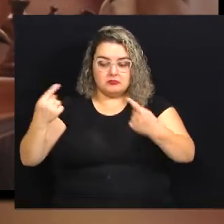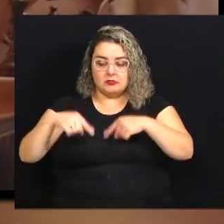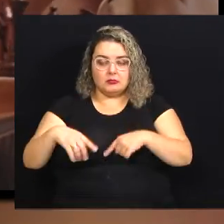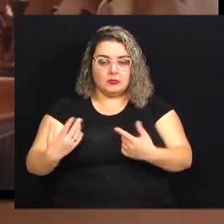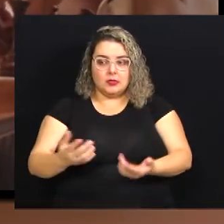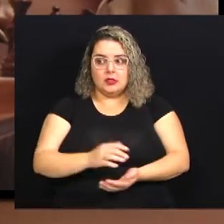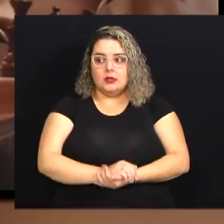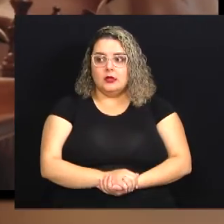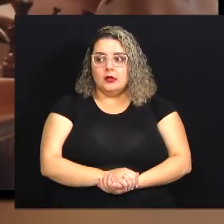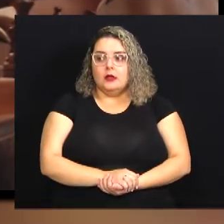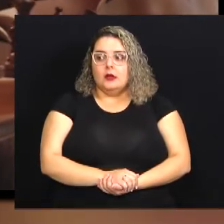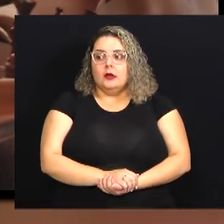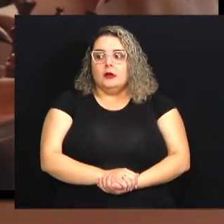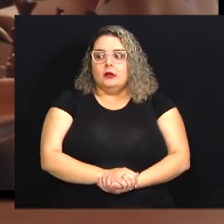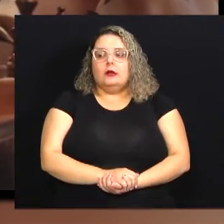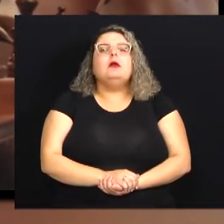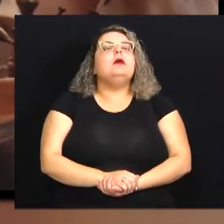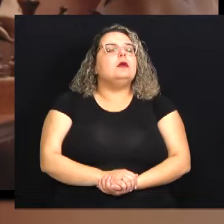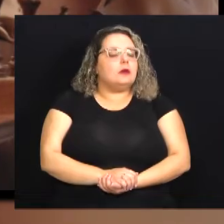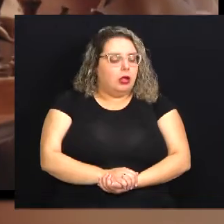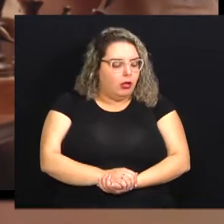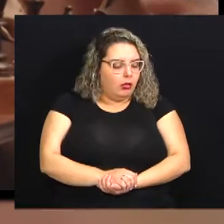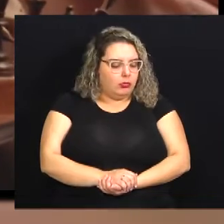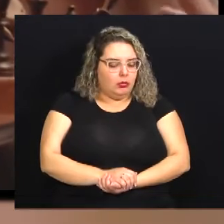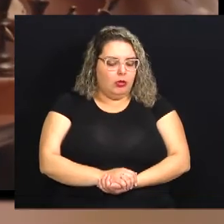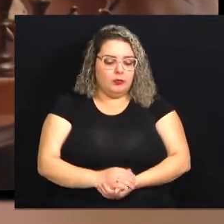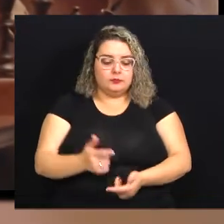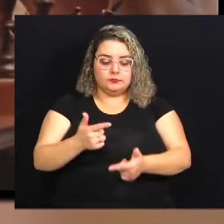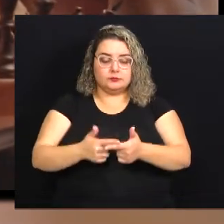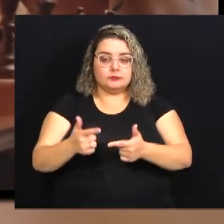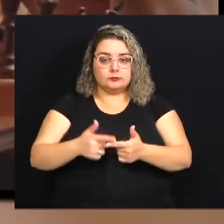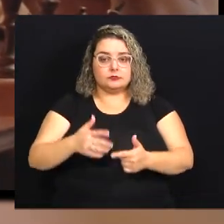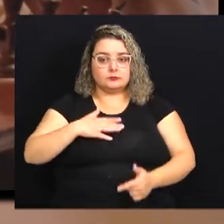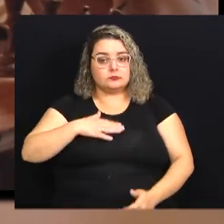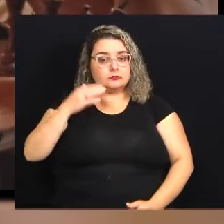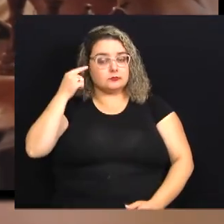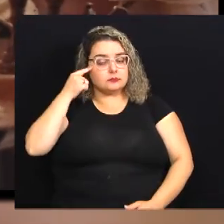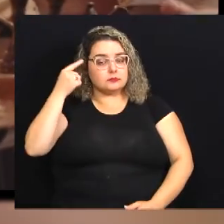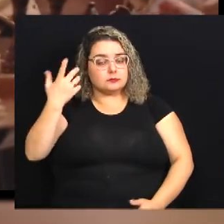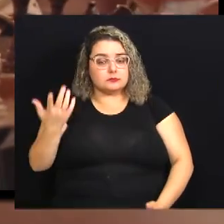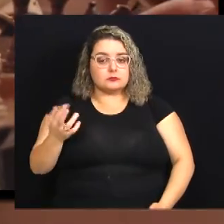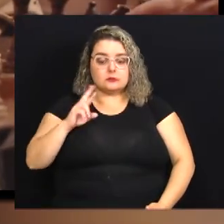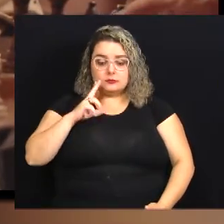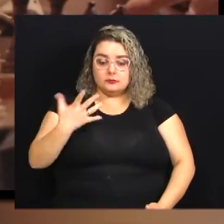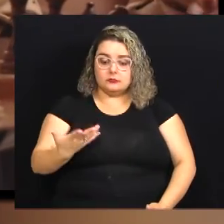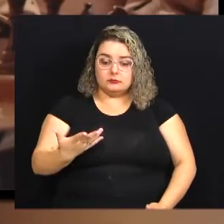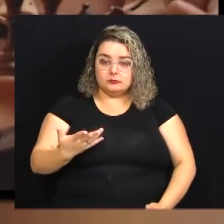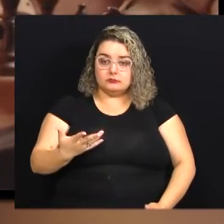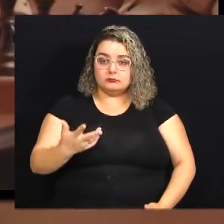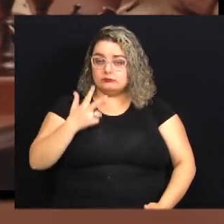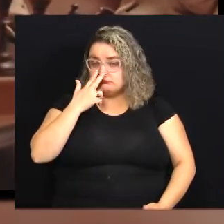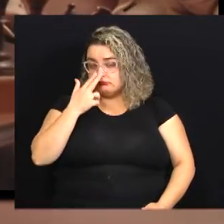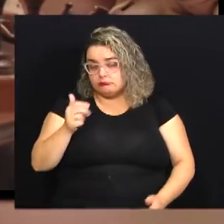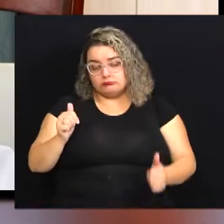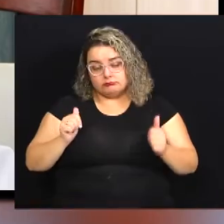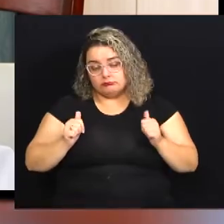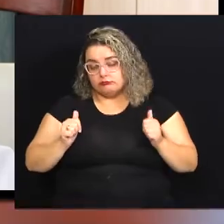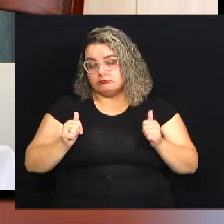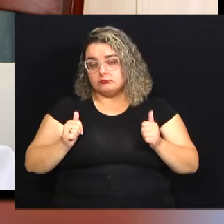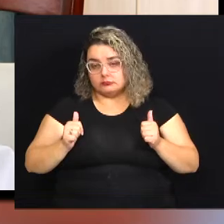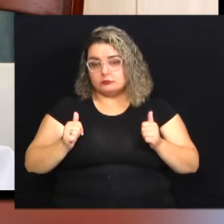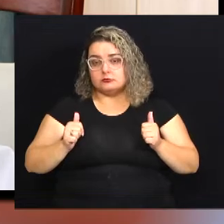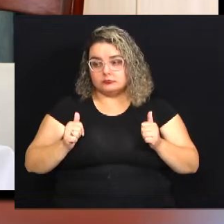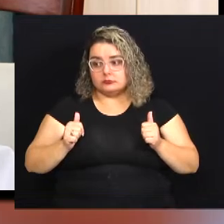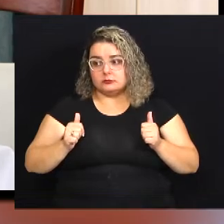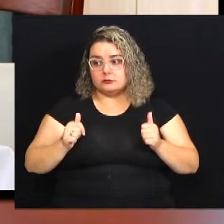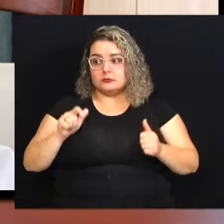desafios para problemas para minha cabeça resolver, é a mesma coisa que ficar sem fazer atividade física, né?